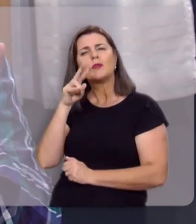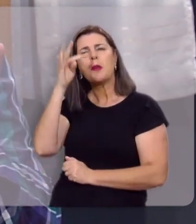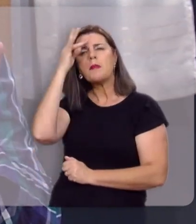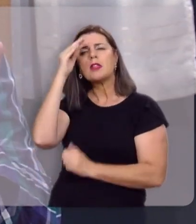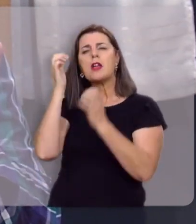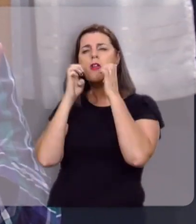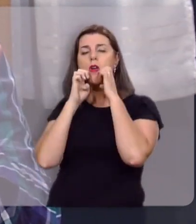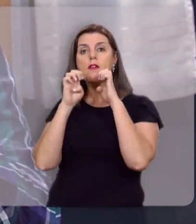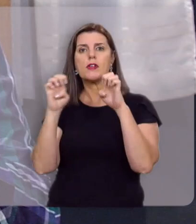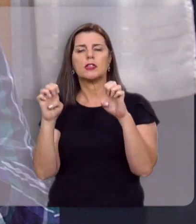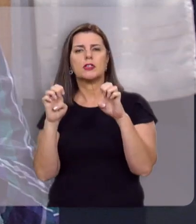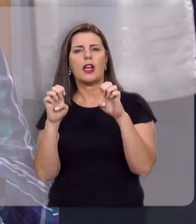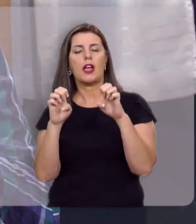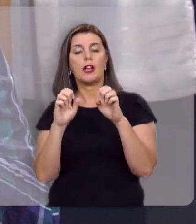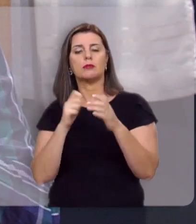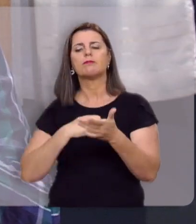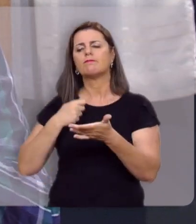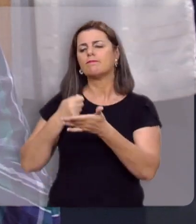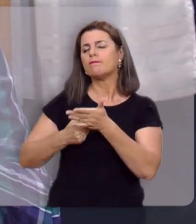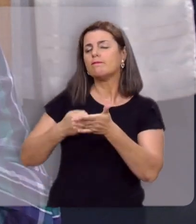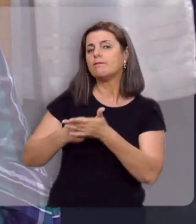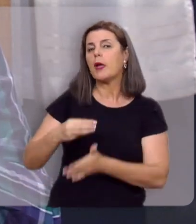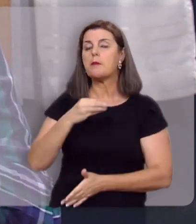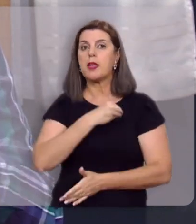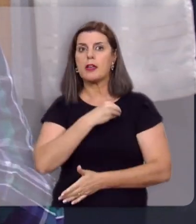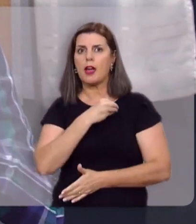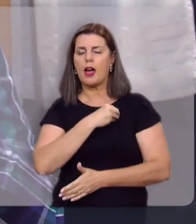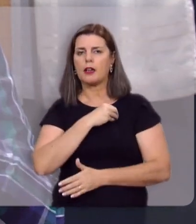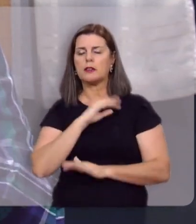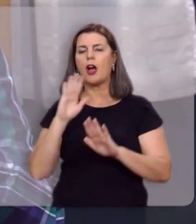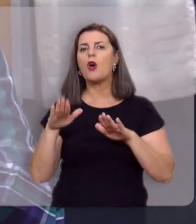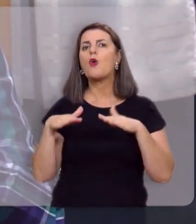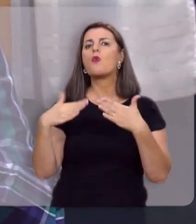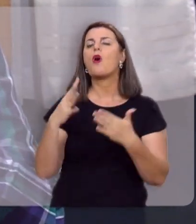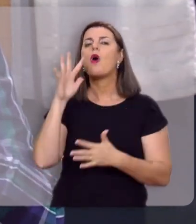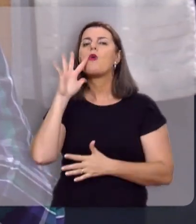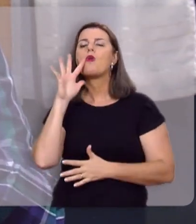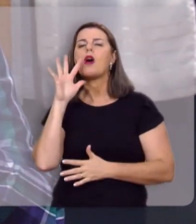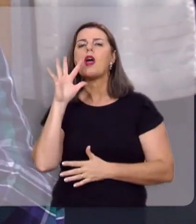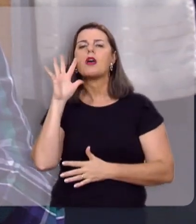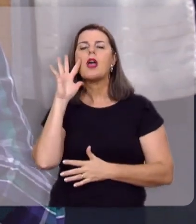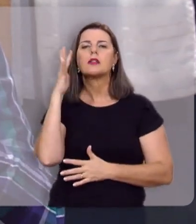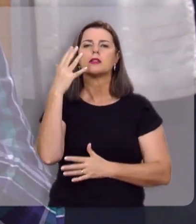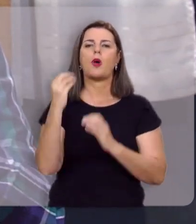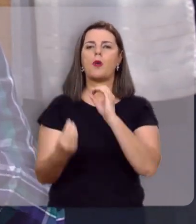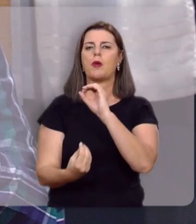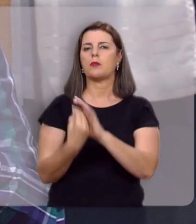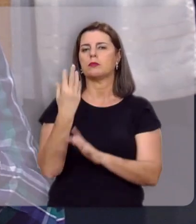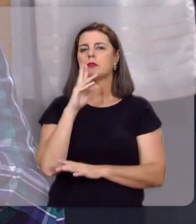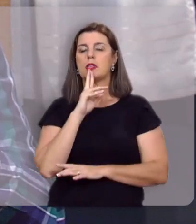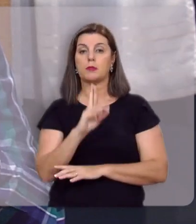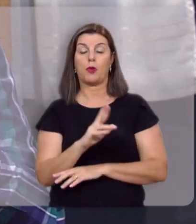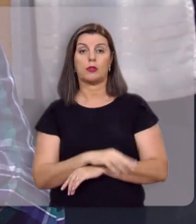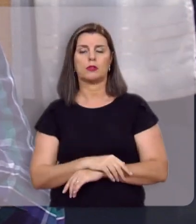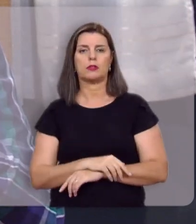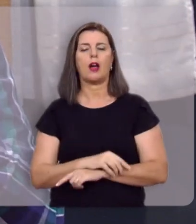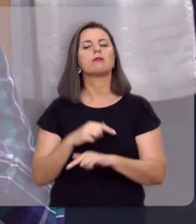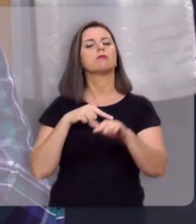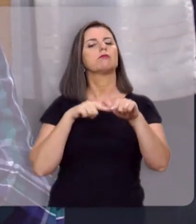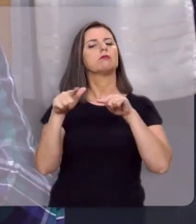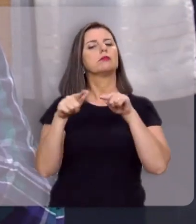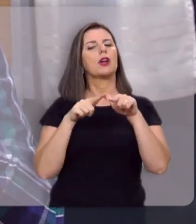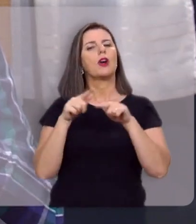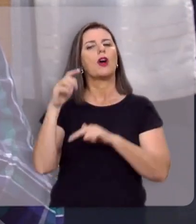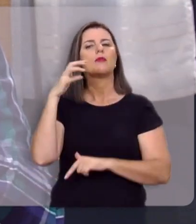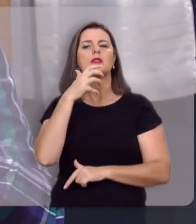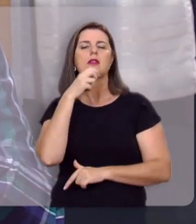do Evangelho. Se você enfrenta um pecado, qual é a solução para esse pecado? É a